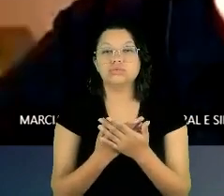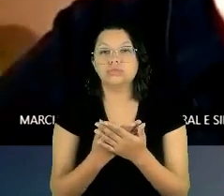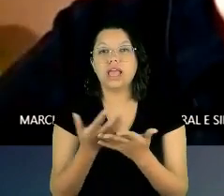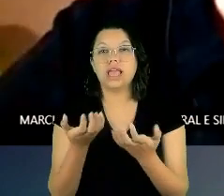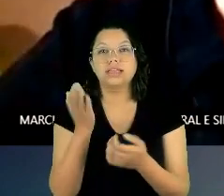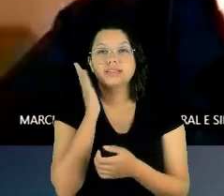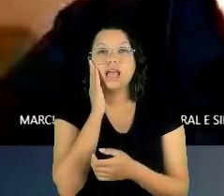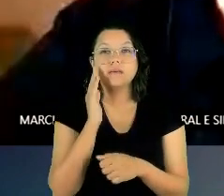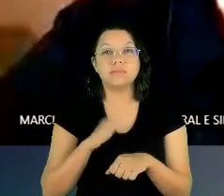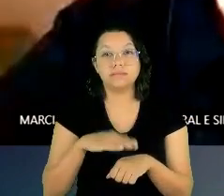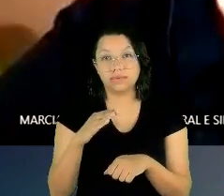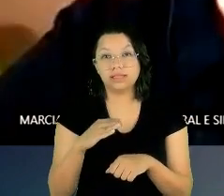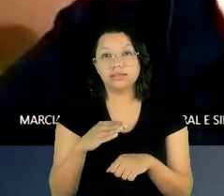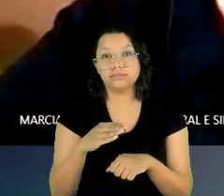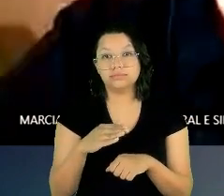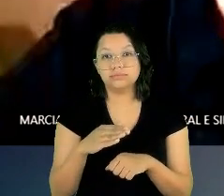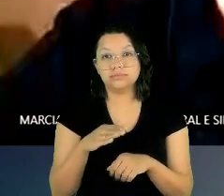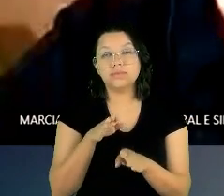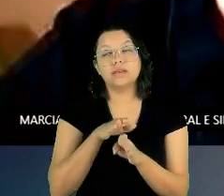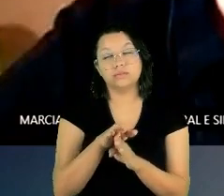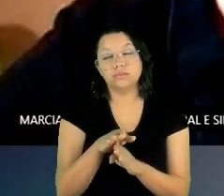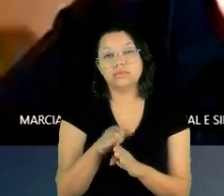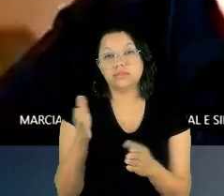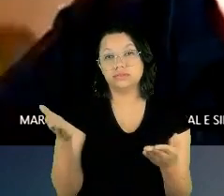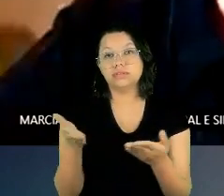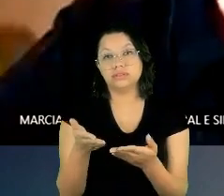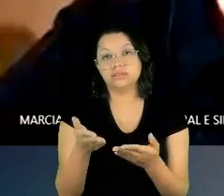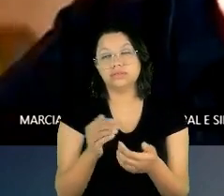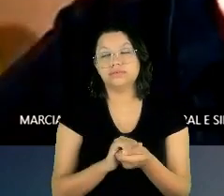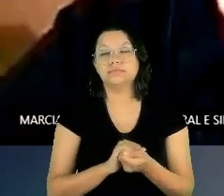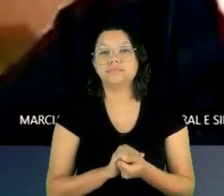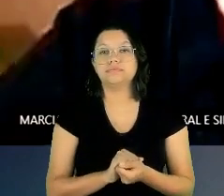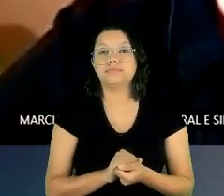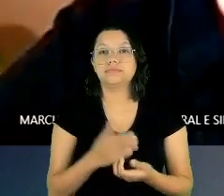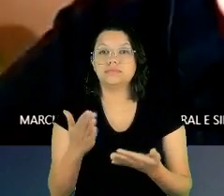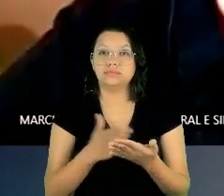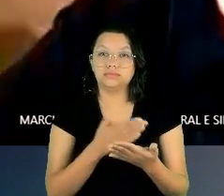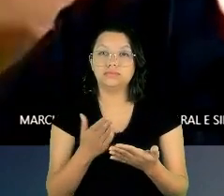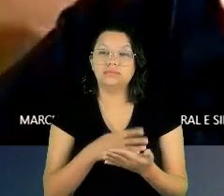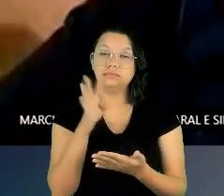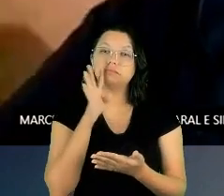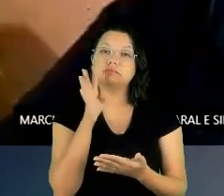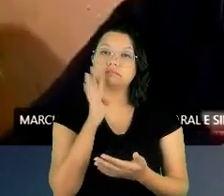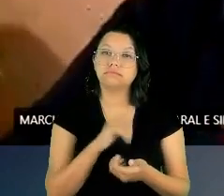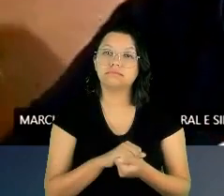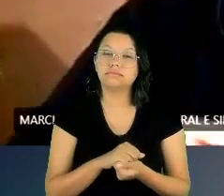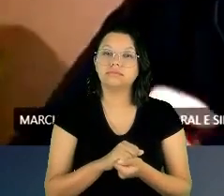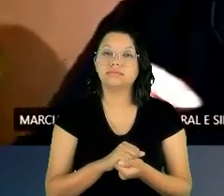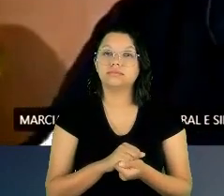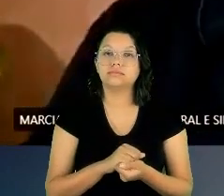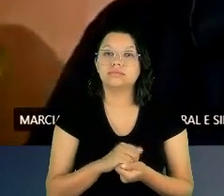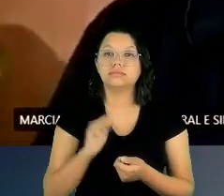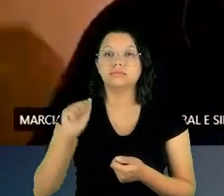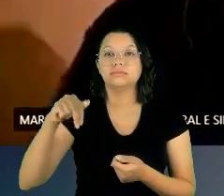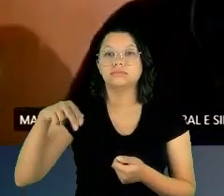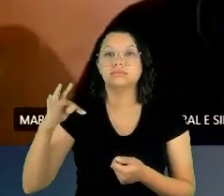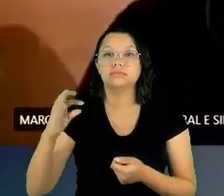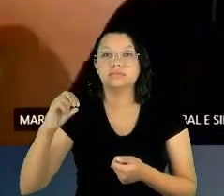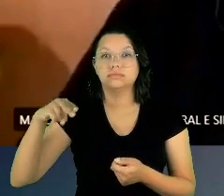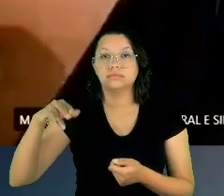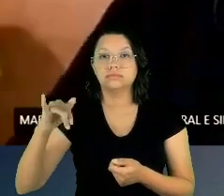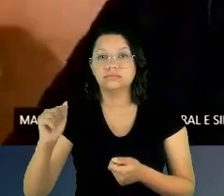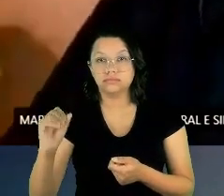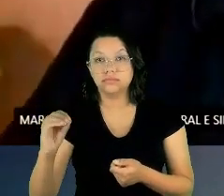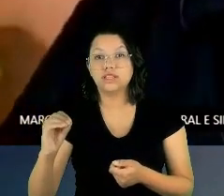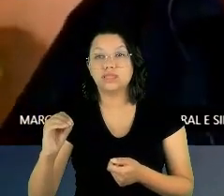saber mais desse tema, eu recomendo o Paul Zek, A Molécula da Moralidade. É um livro bem legal para isso. E